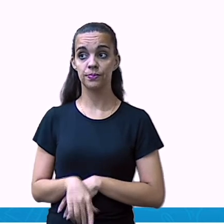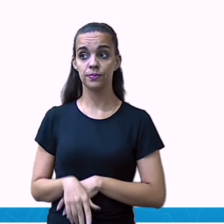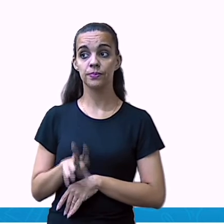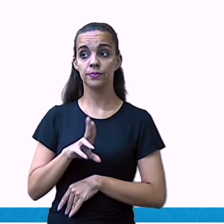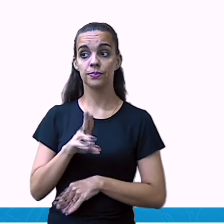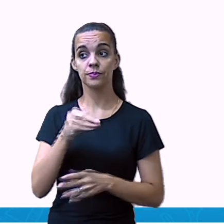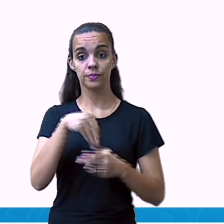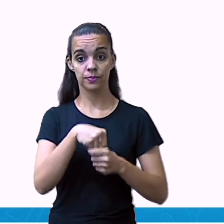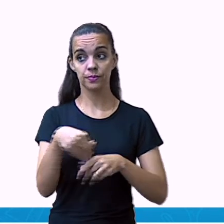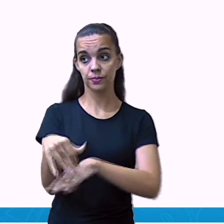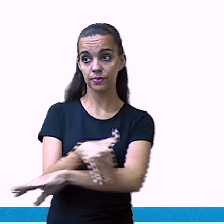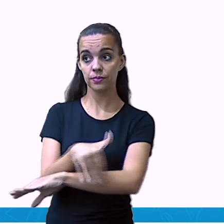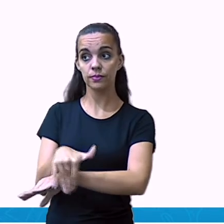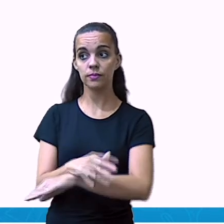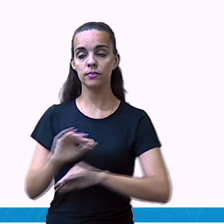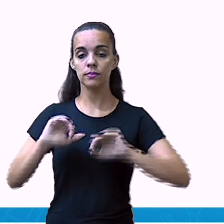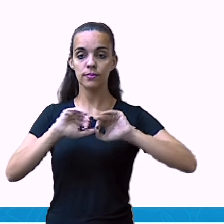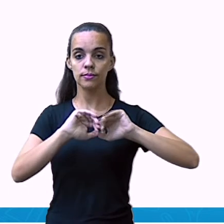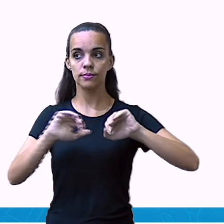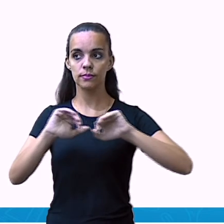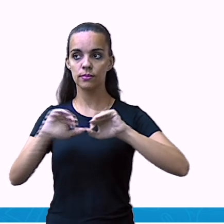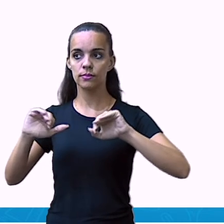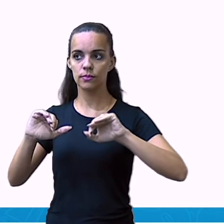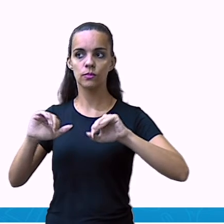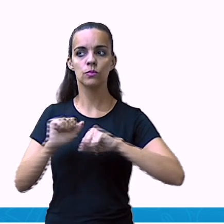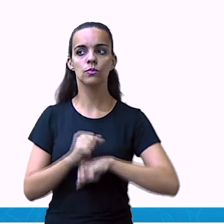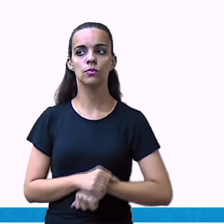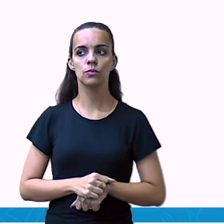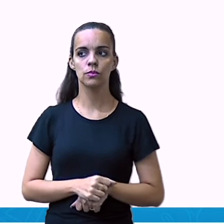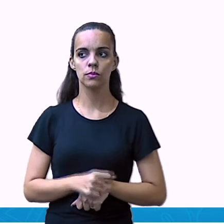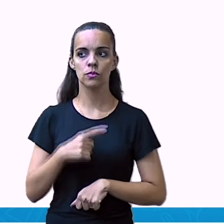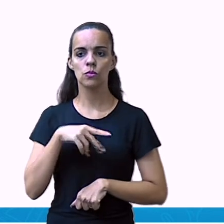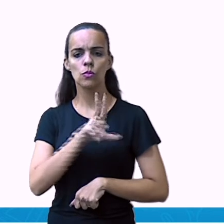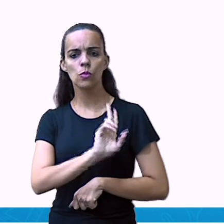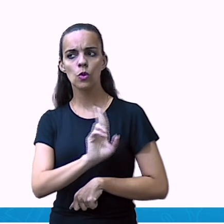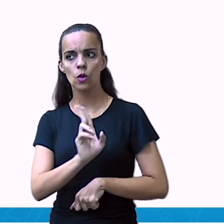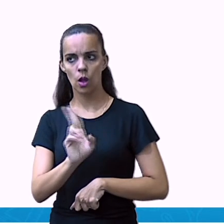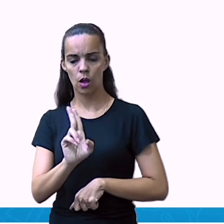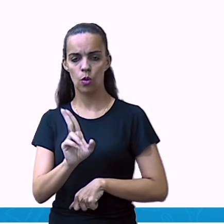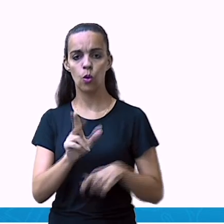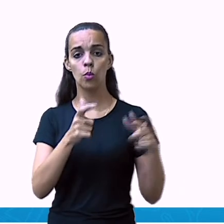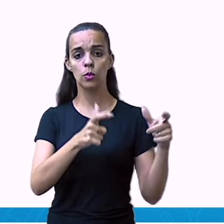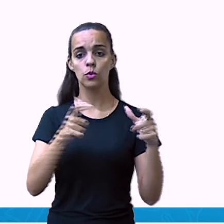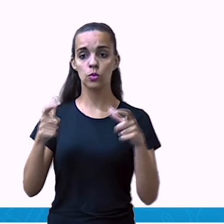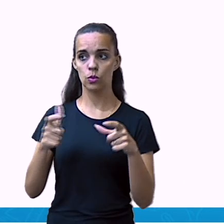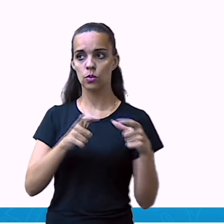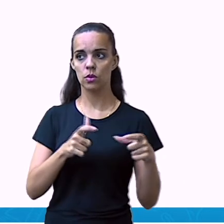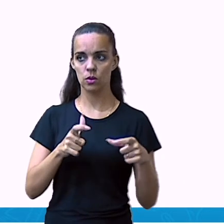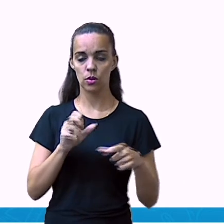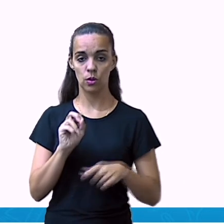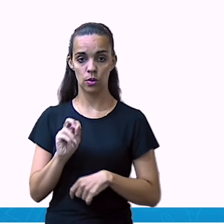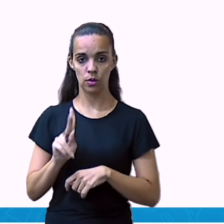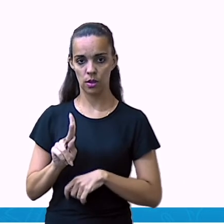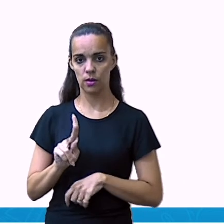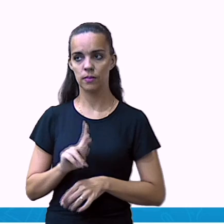nos endereços para separar o nome do lugar, ok?